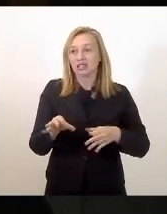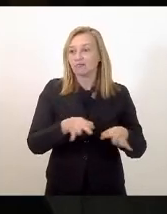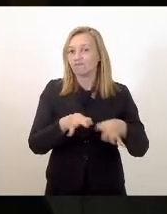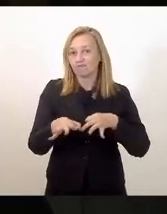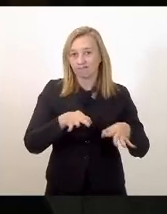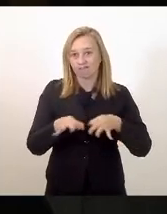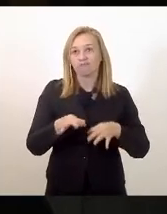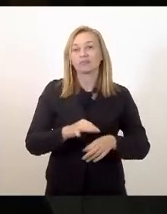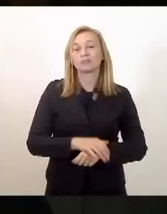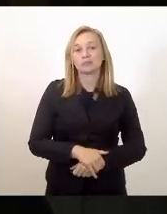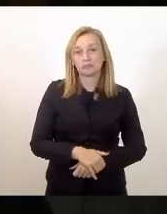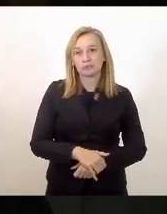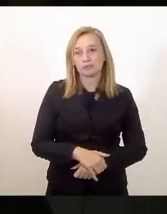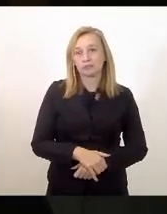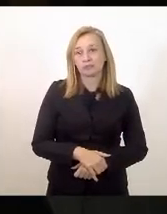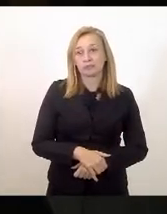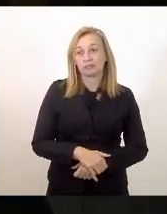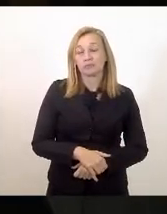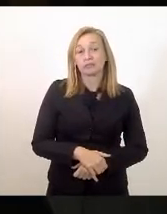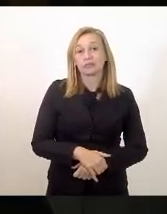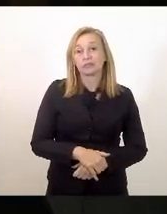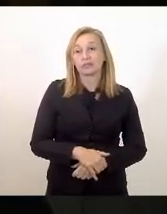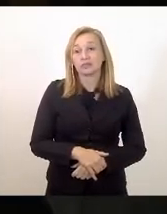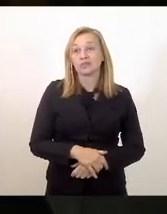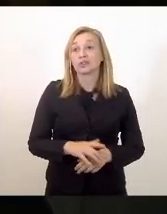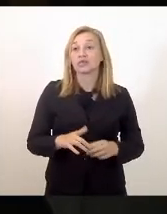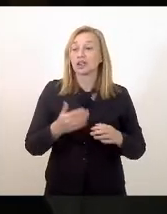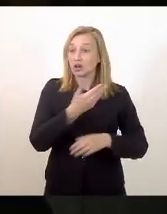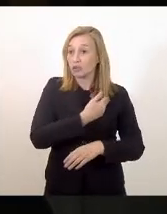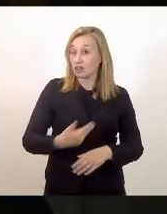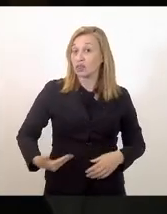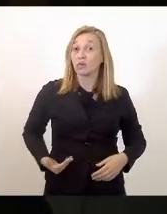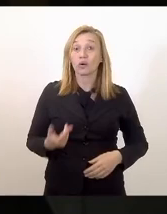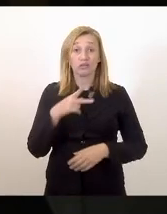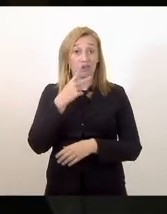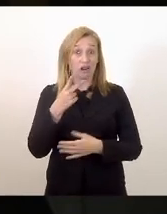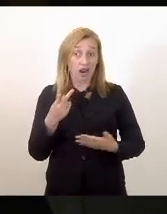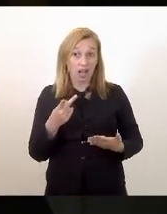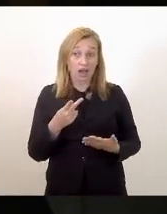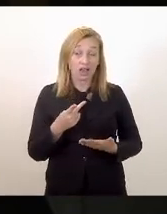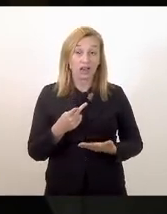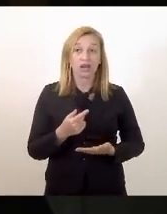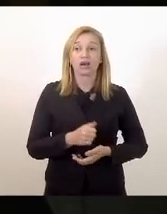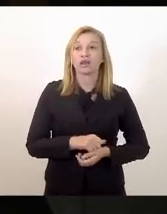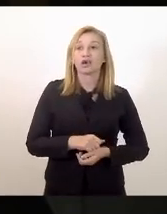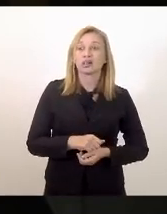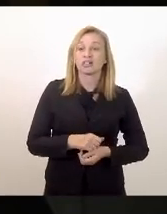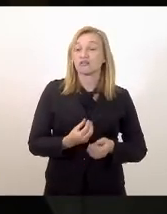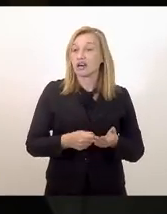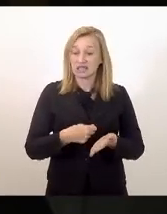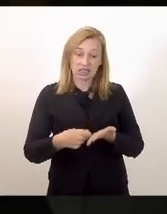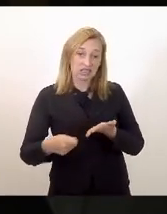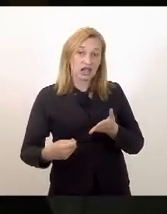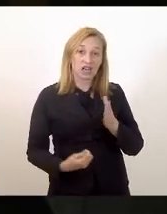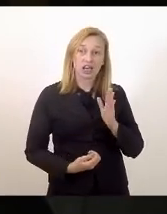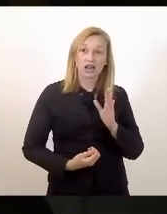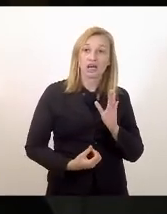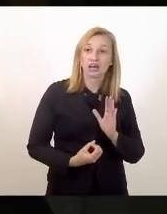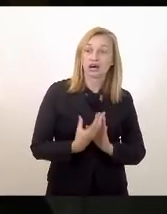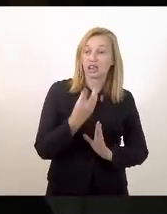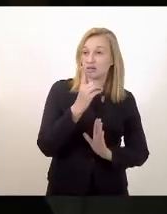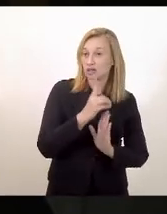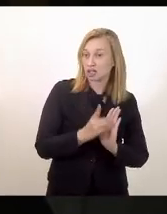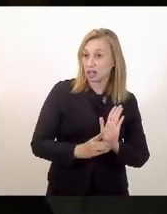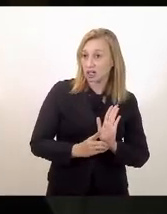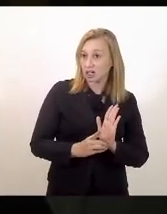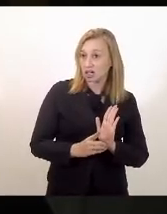planejamento. E aí, a mesma coisa que leva o governador a dizer, de orelhada, que vai assinar um decreto